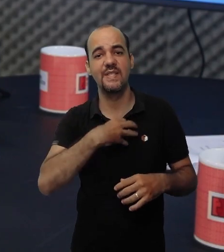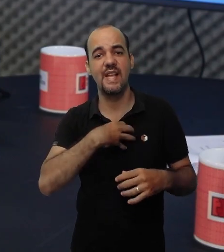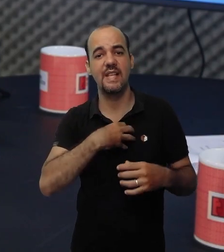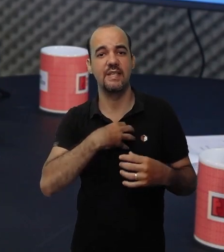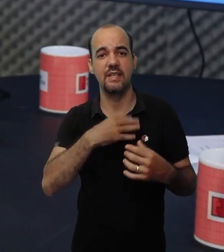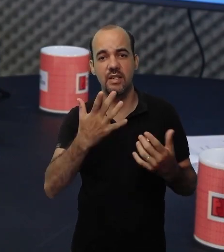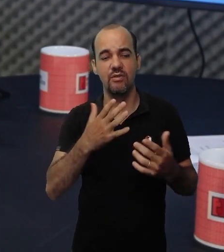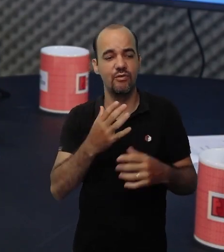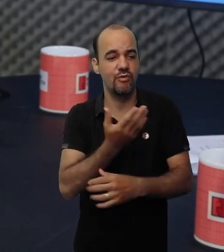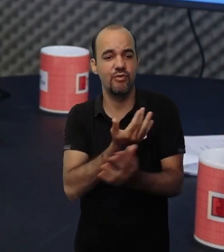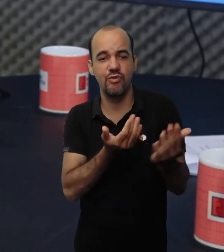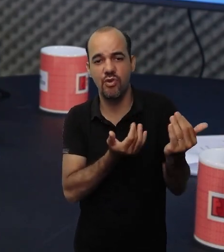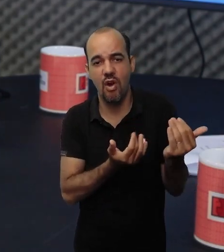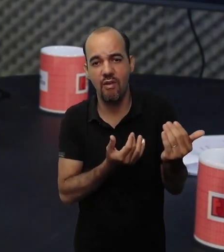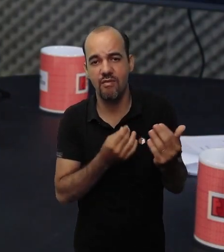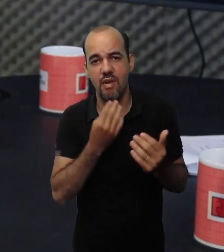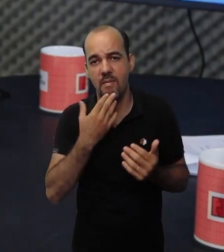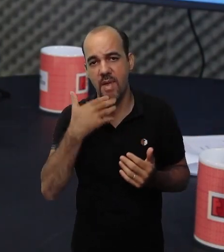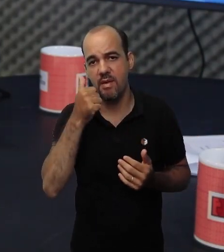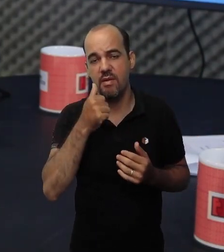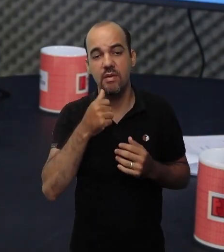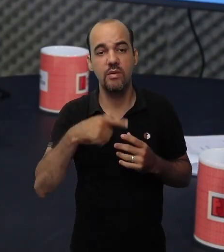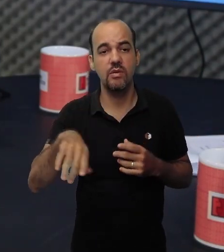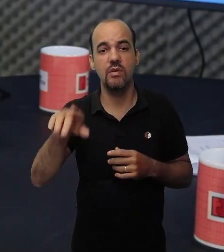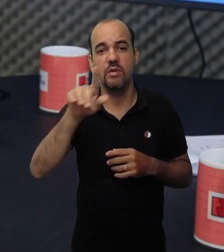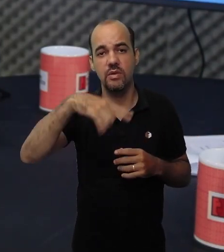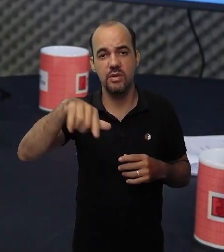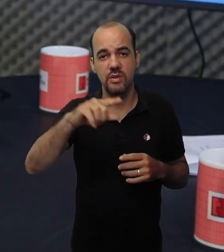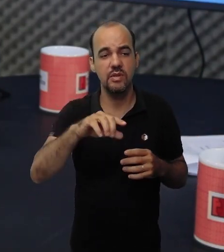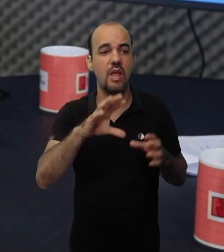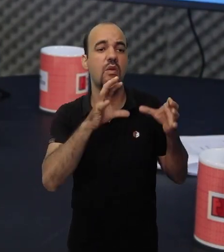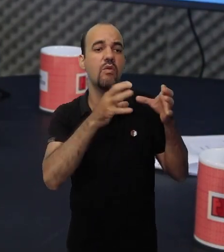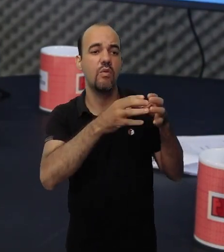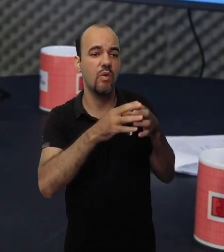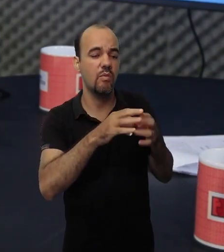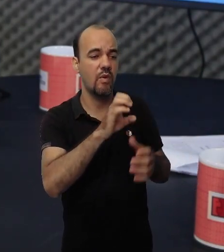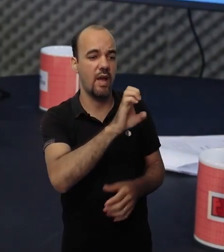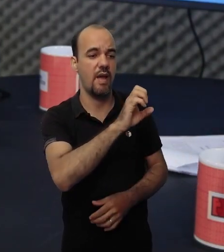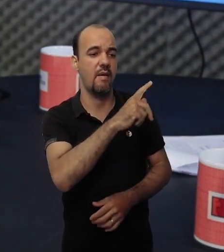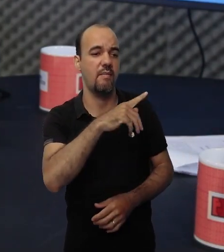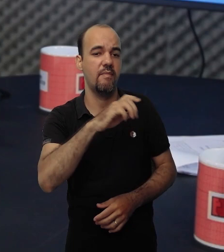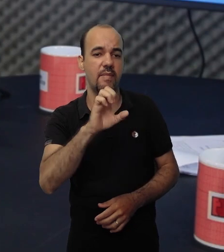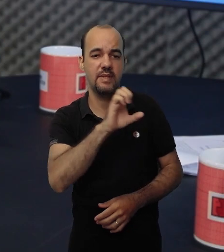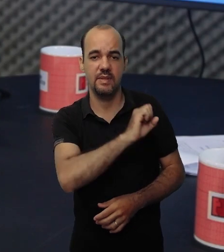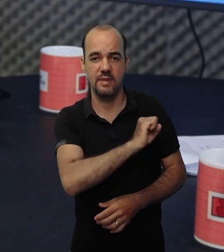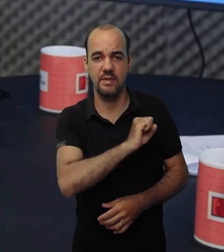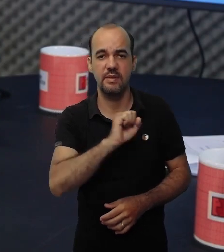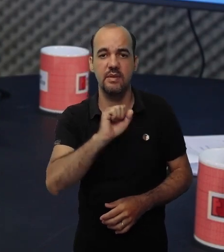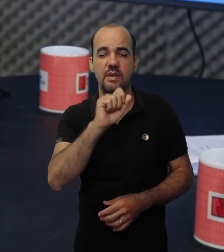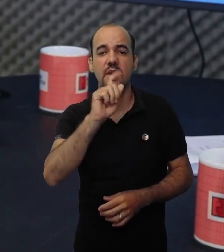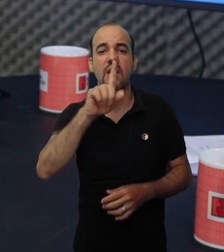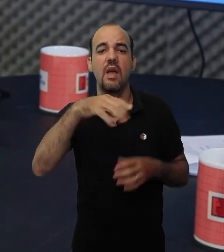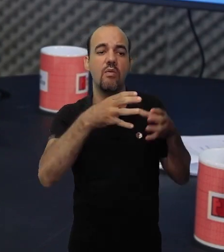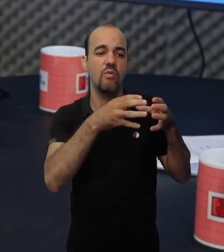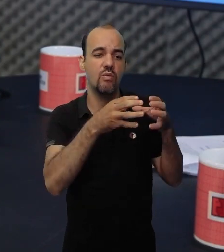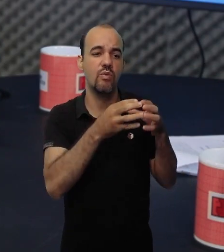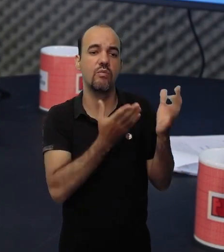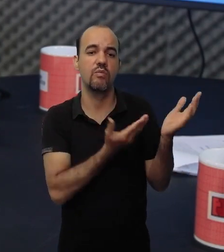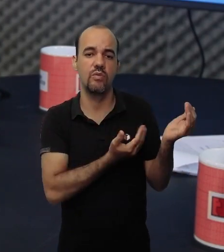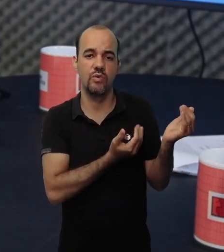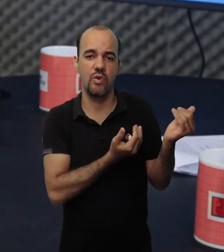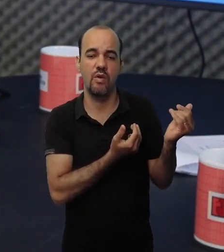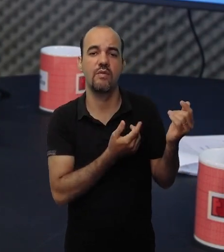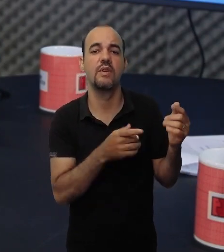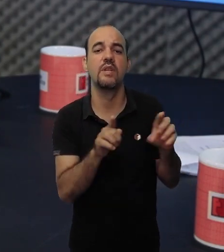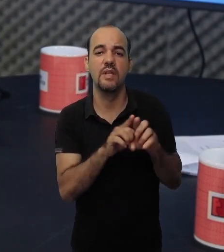tem variados grupos em variadas escolas. A gente tem um EPAS, né, que é um grupo de jovens que também fazem